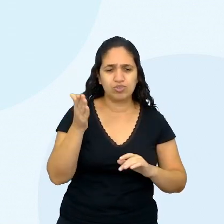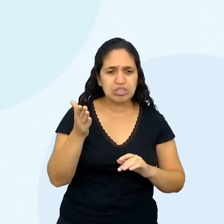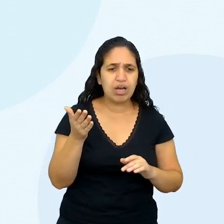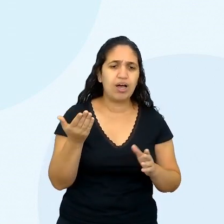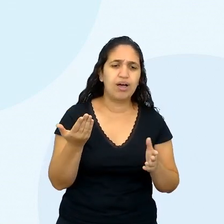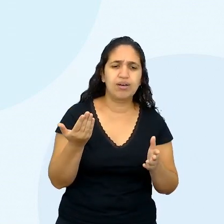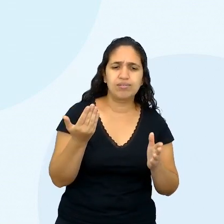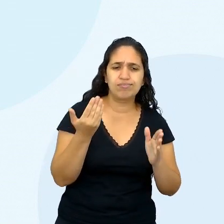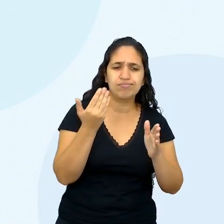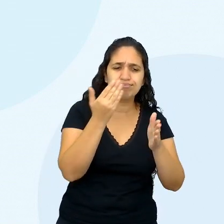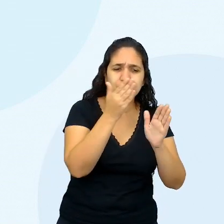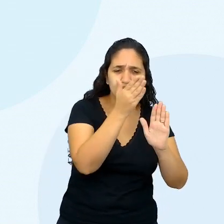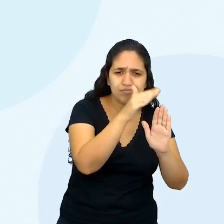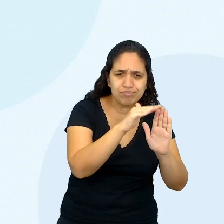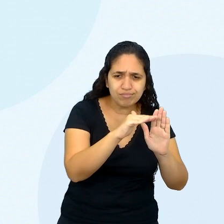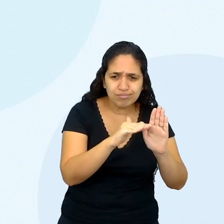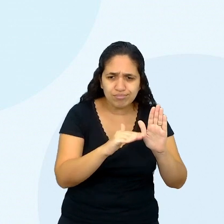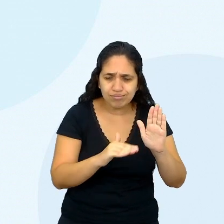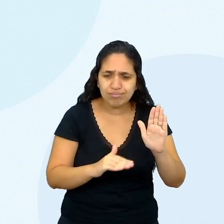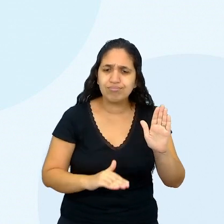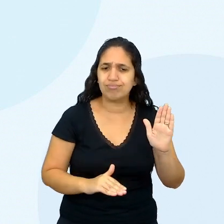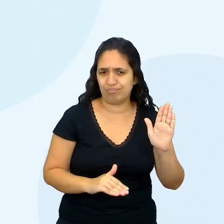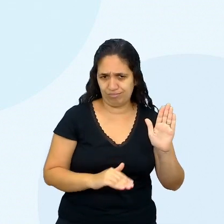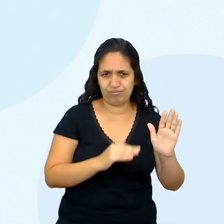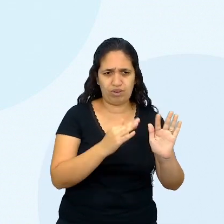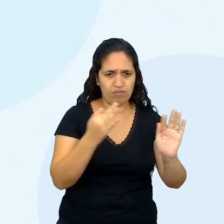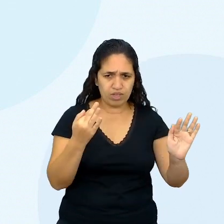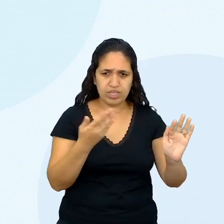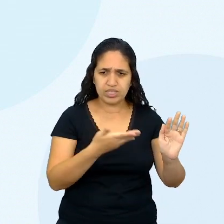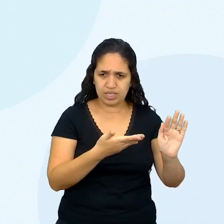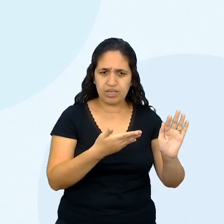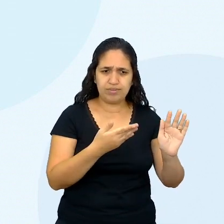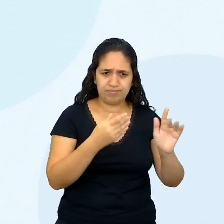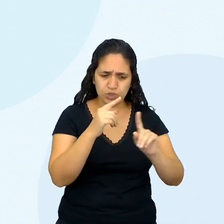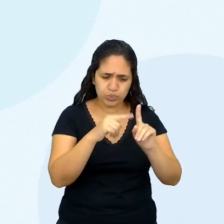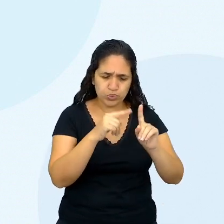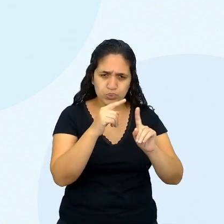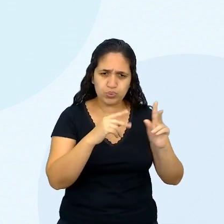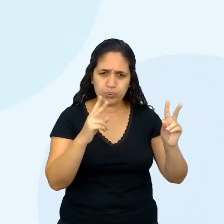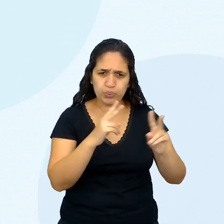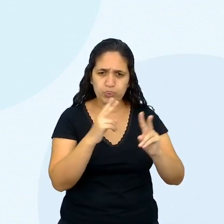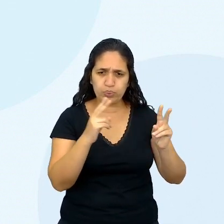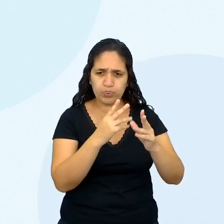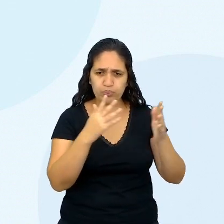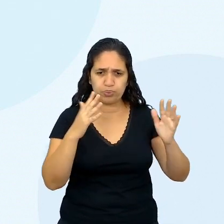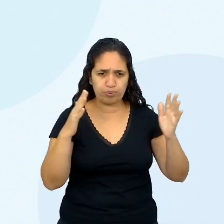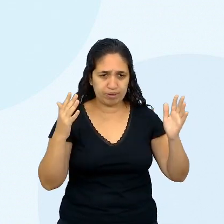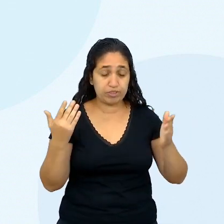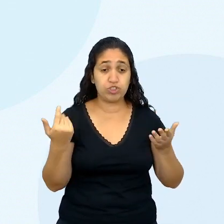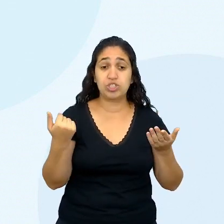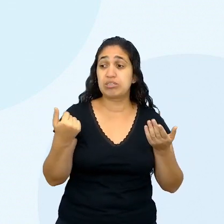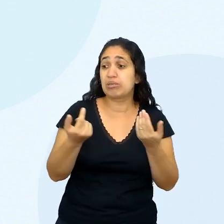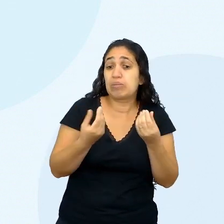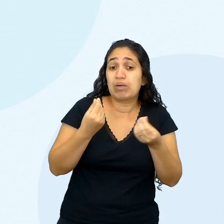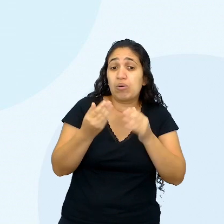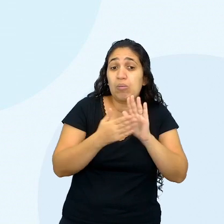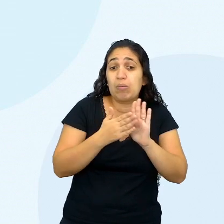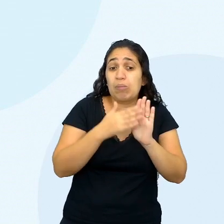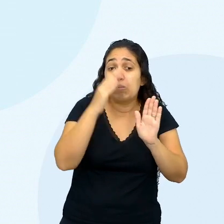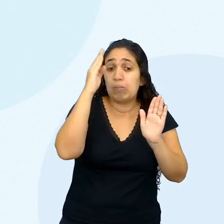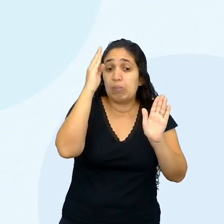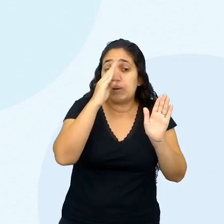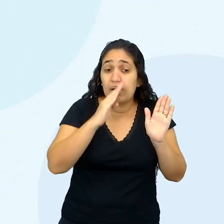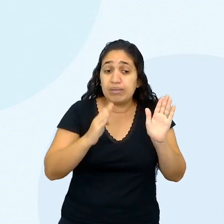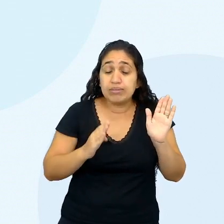melhor as bases físicas da mudança climática e também o papel do Brasil, né, dentro desse cenário